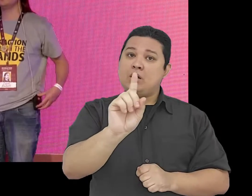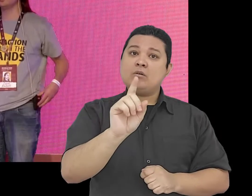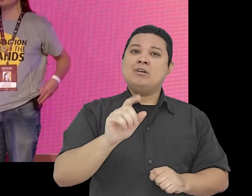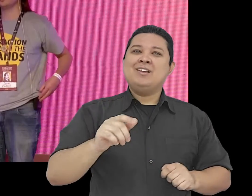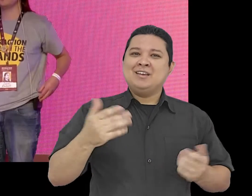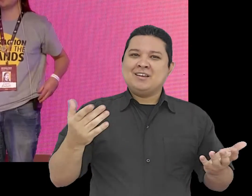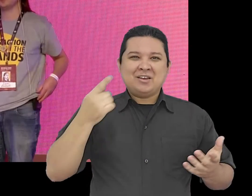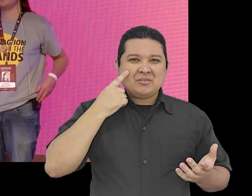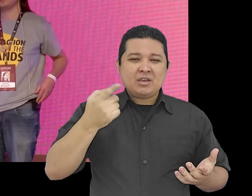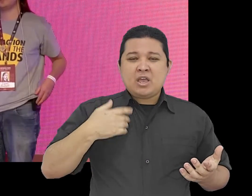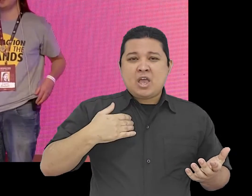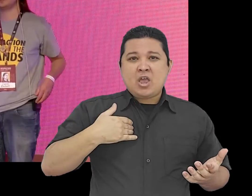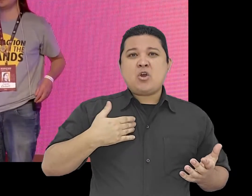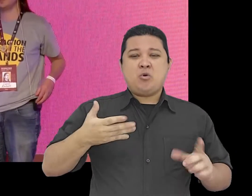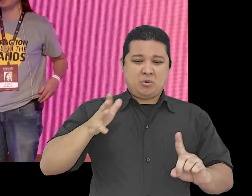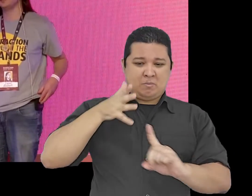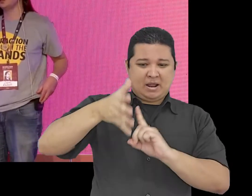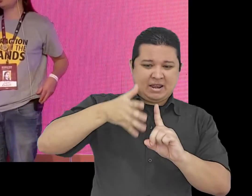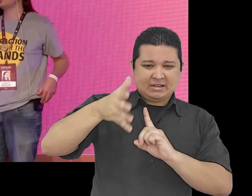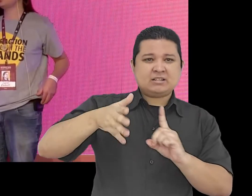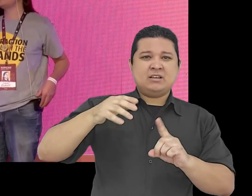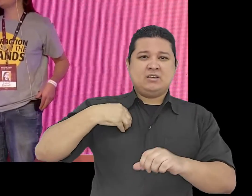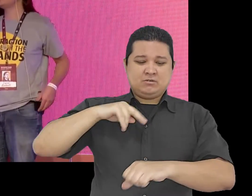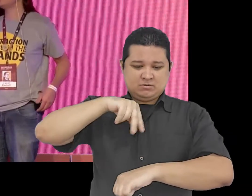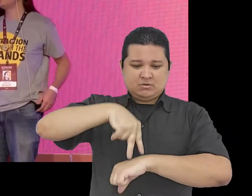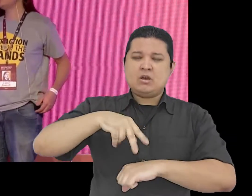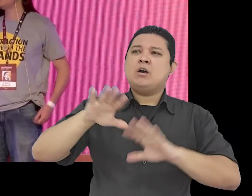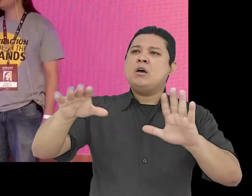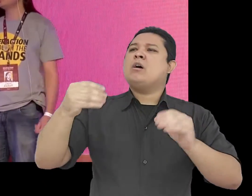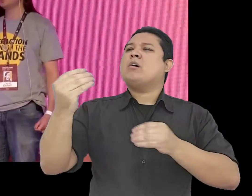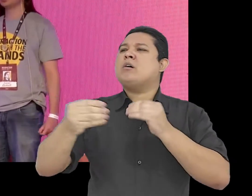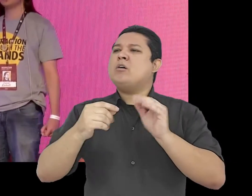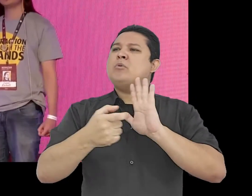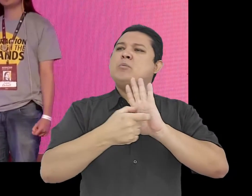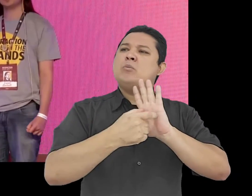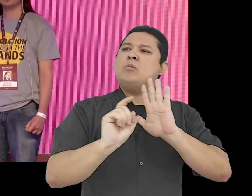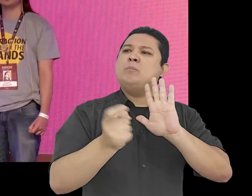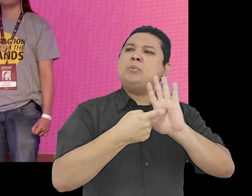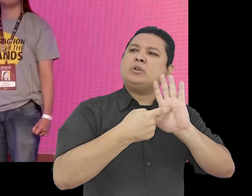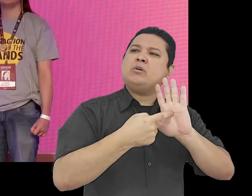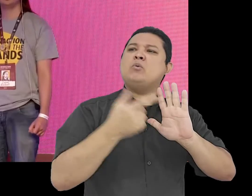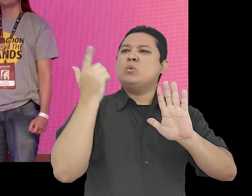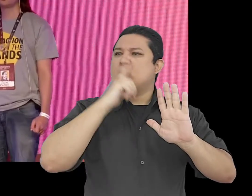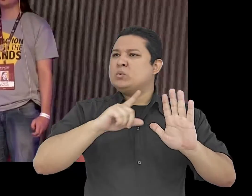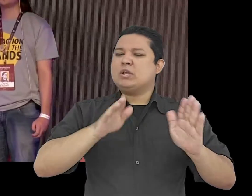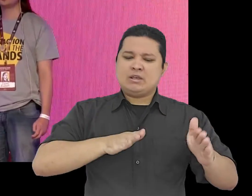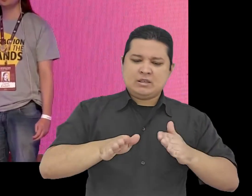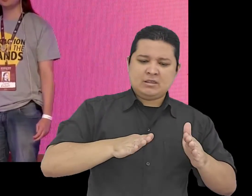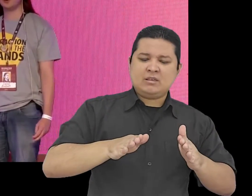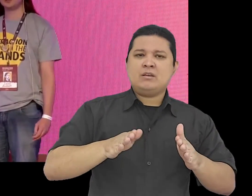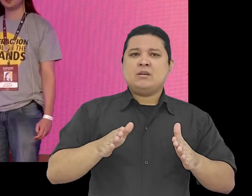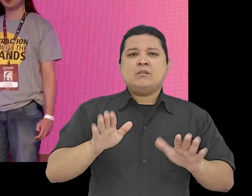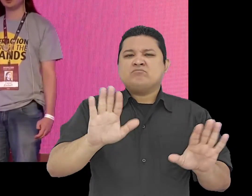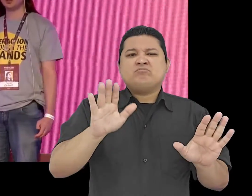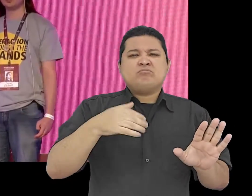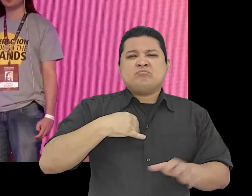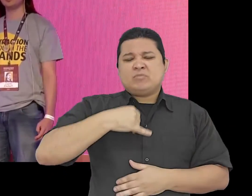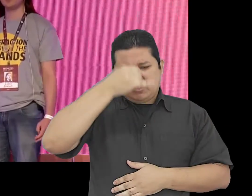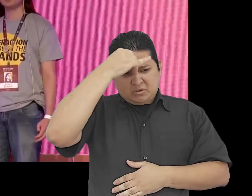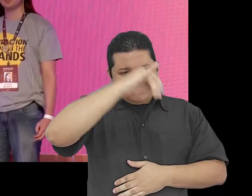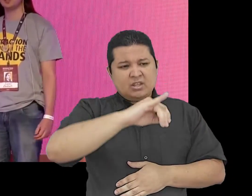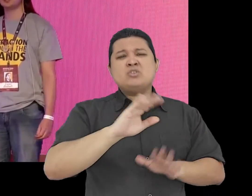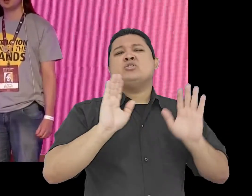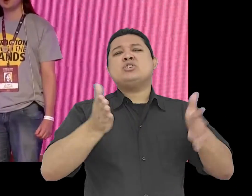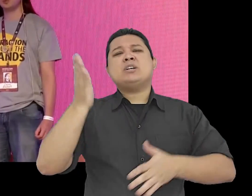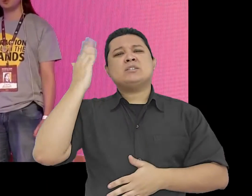eu estou evitando agora fazer palestra, que eu chego lá na frente e falo assim, como que a gente torna esse botão acessível? E falo, por causa que isso é muito fácil de encontrar, isso é